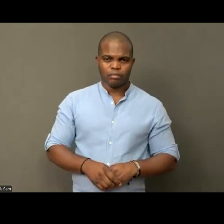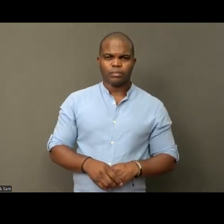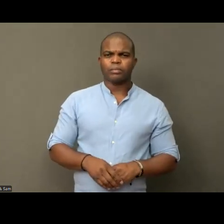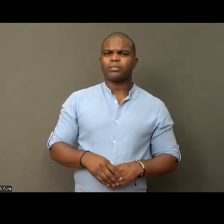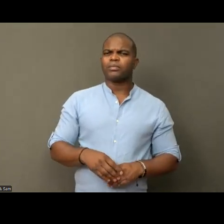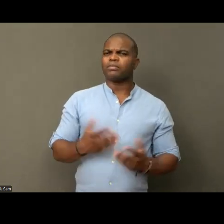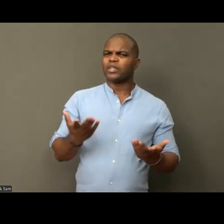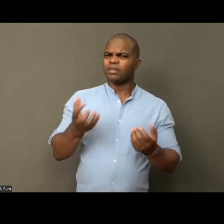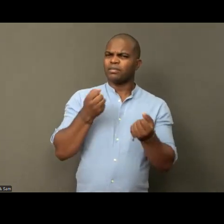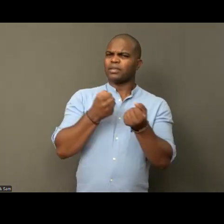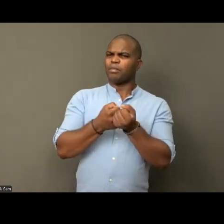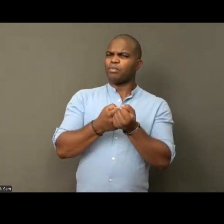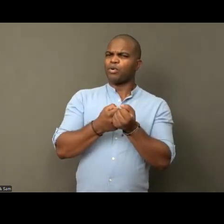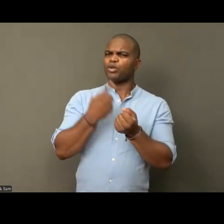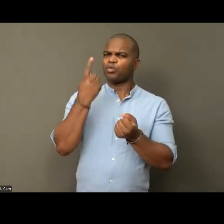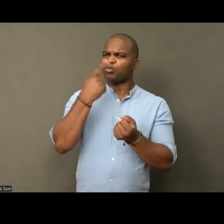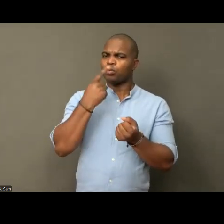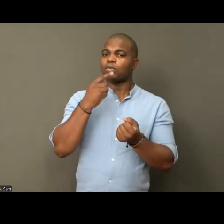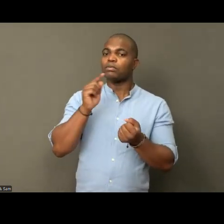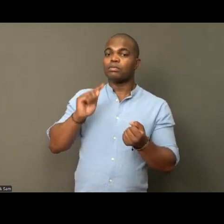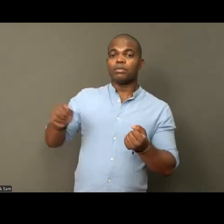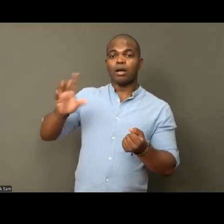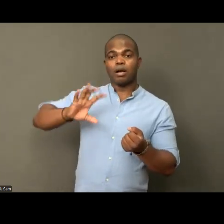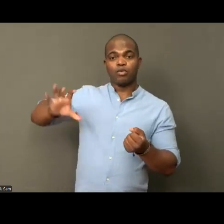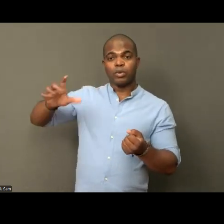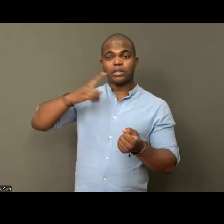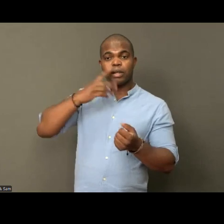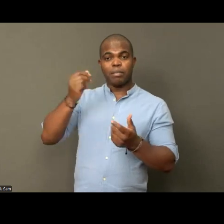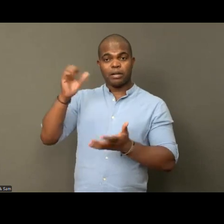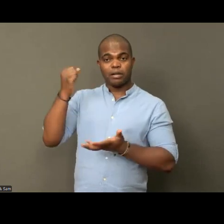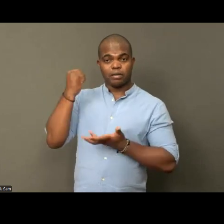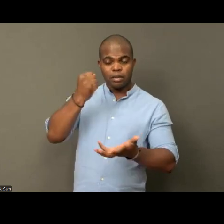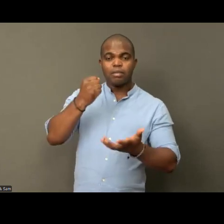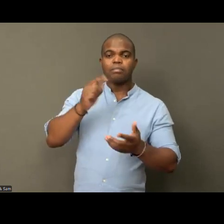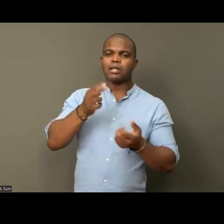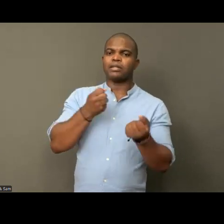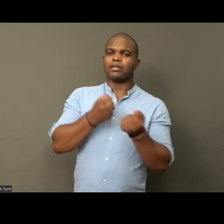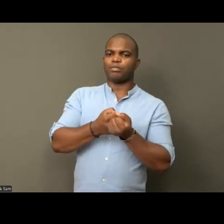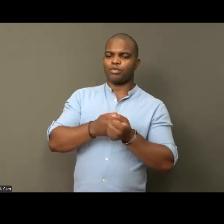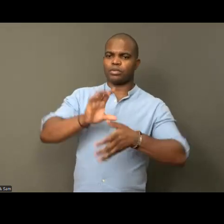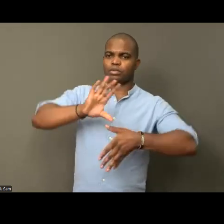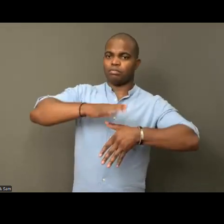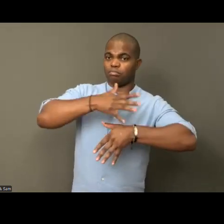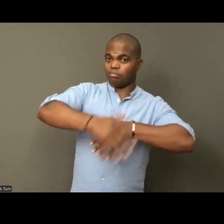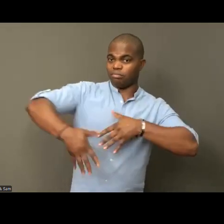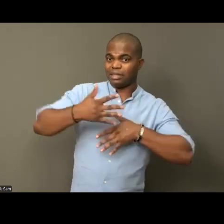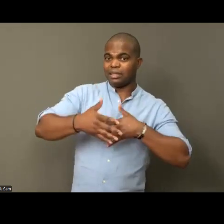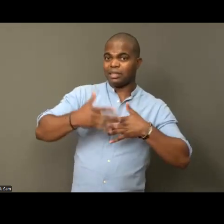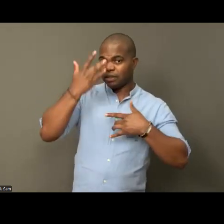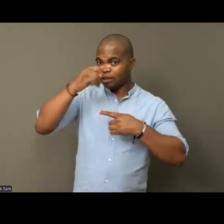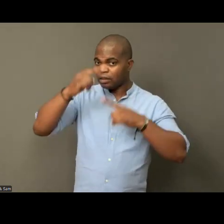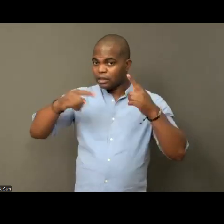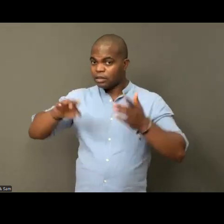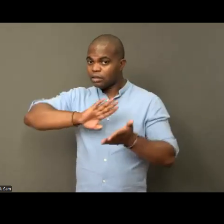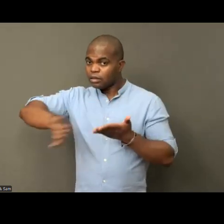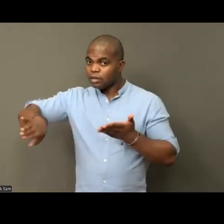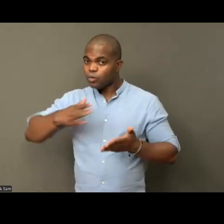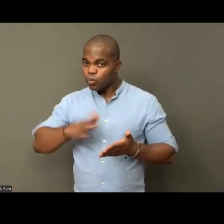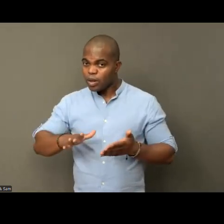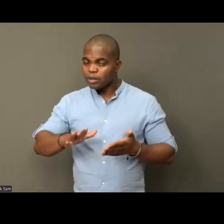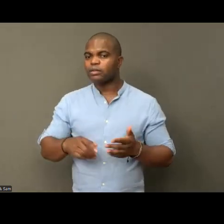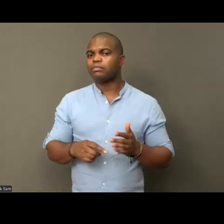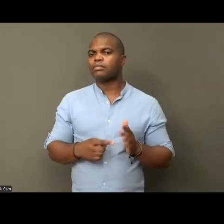as doenças transmissíveis. Neste webinar, o Brasil, a Colômbia e a